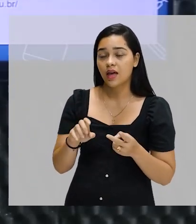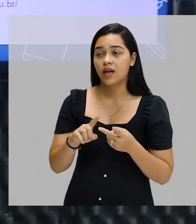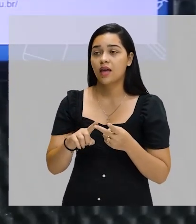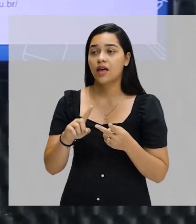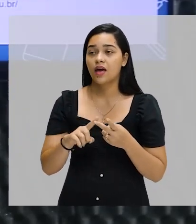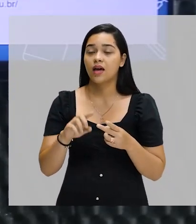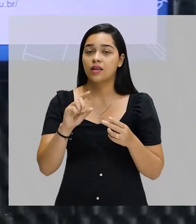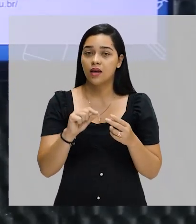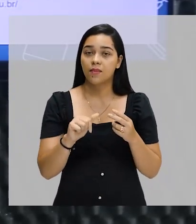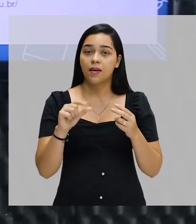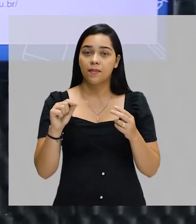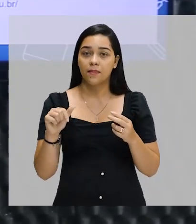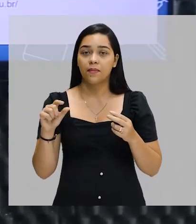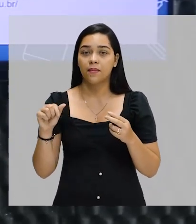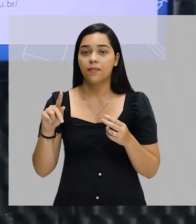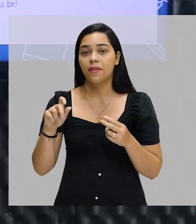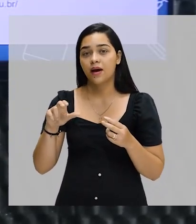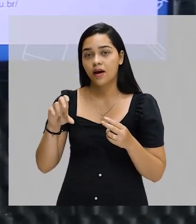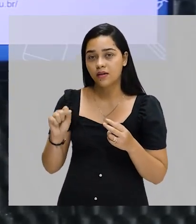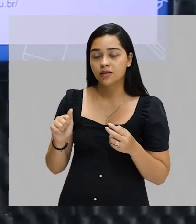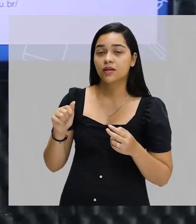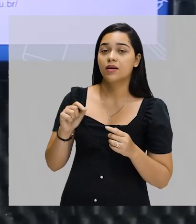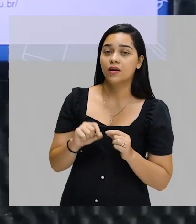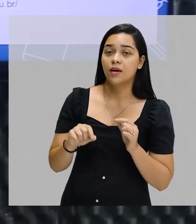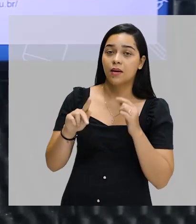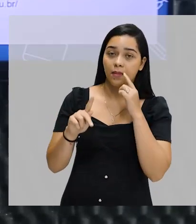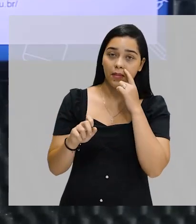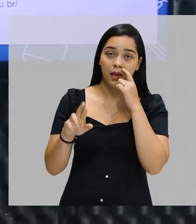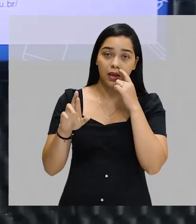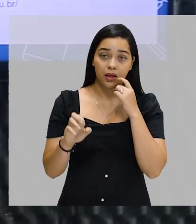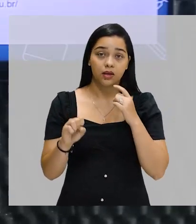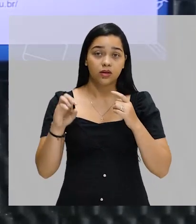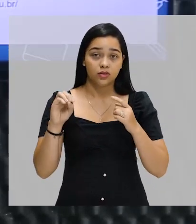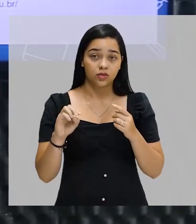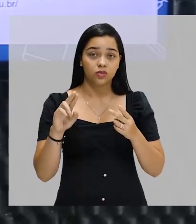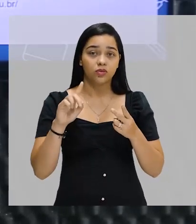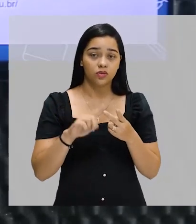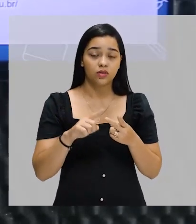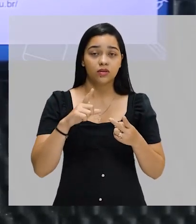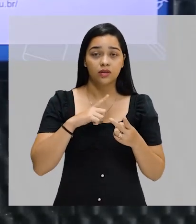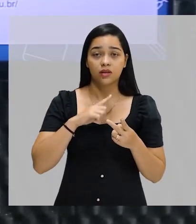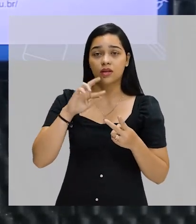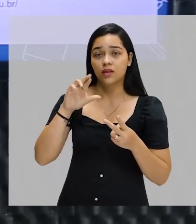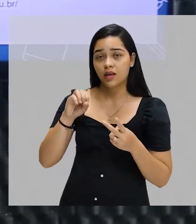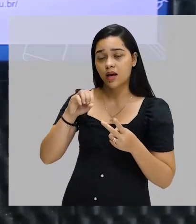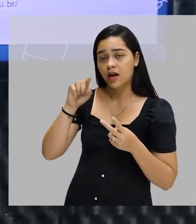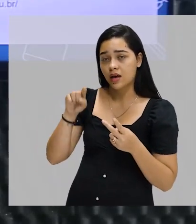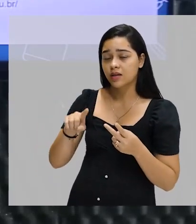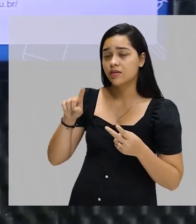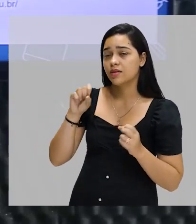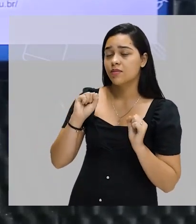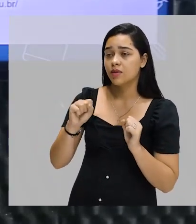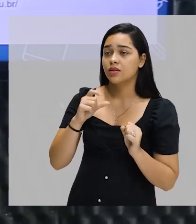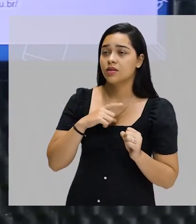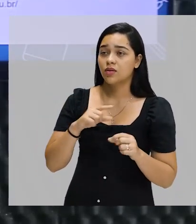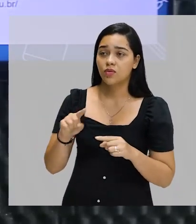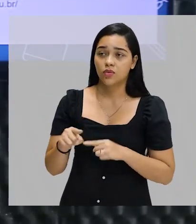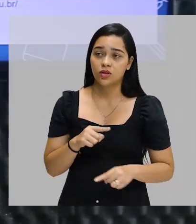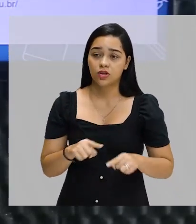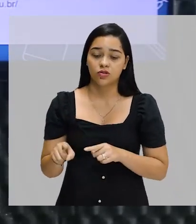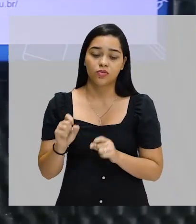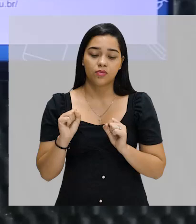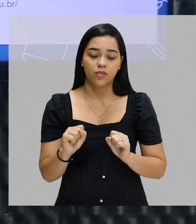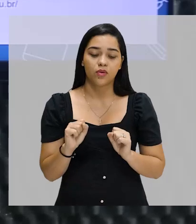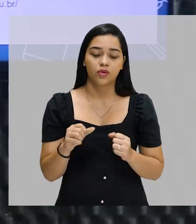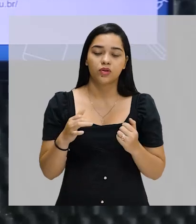Aí dá uma pausa. Para, perante, por, sem, sob, trás. Então, você pega um ritmo, né? Você